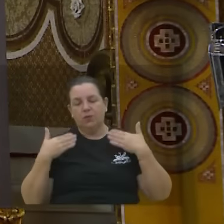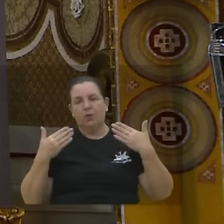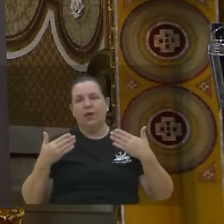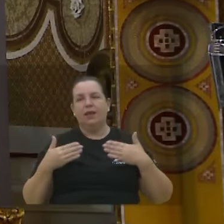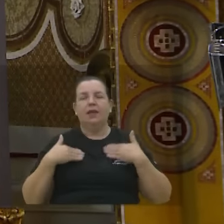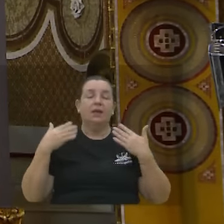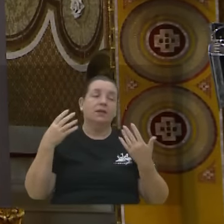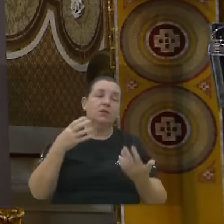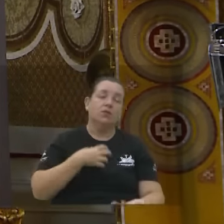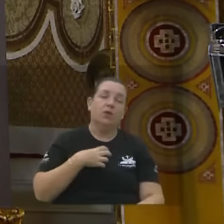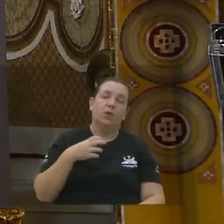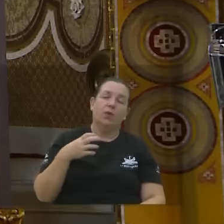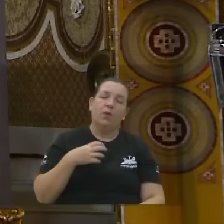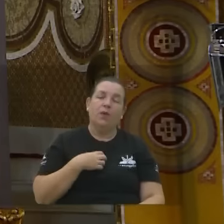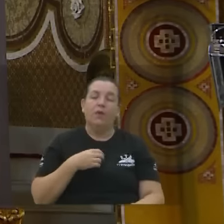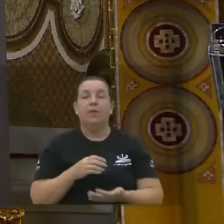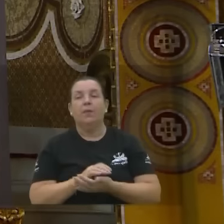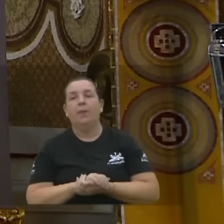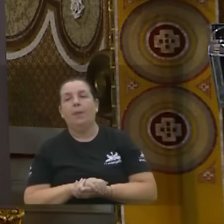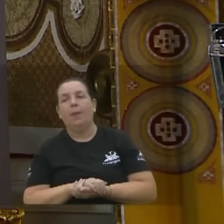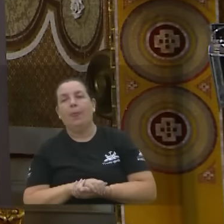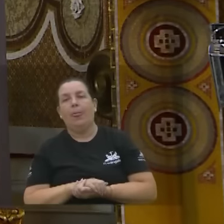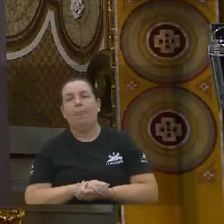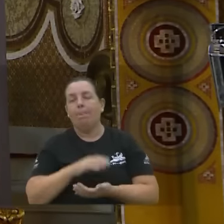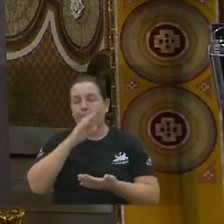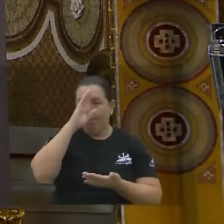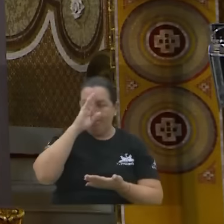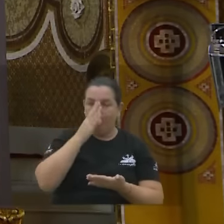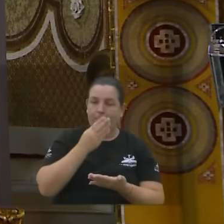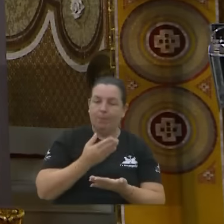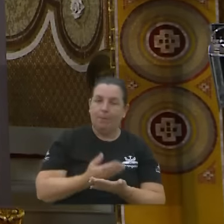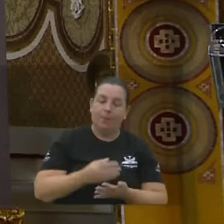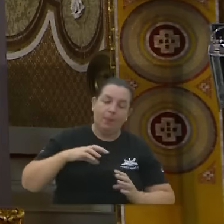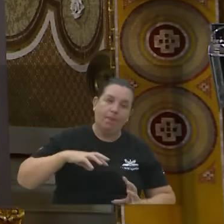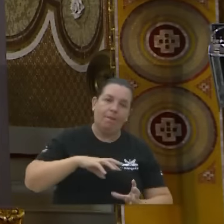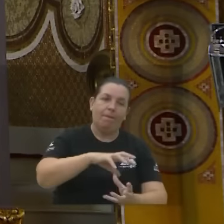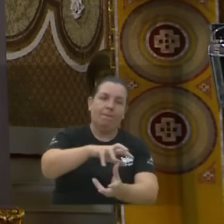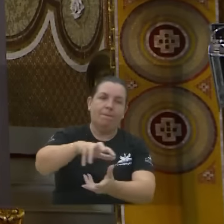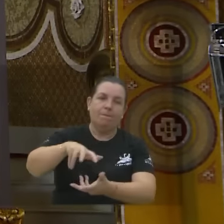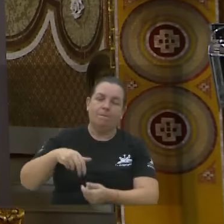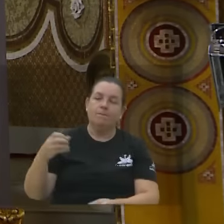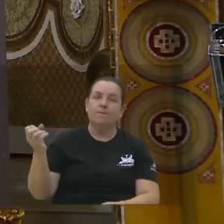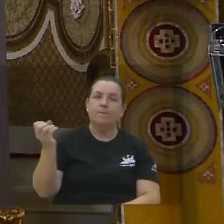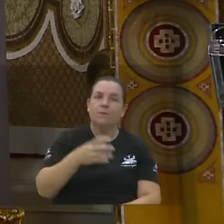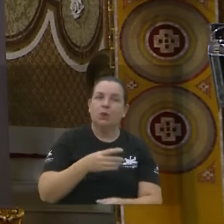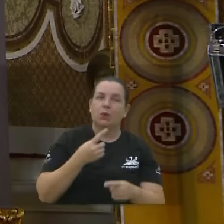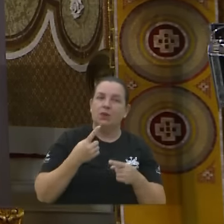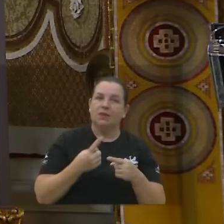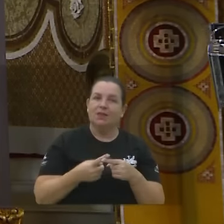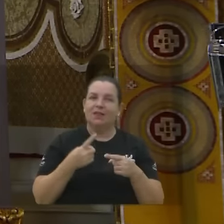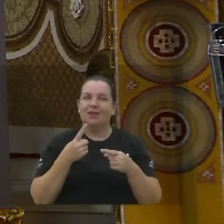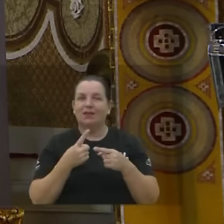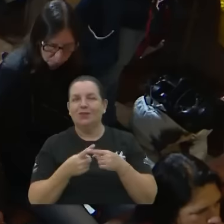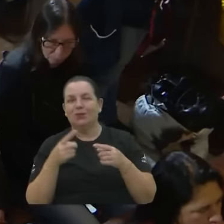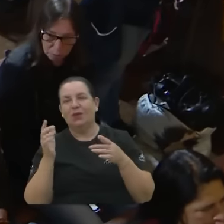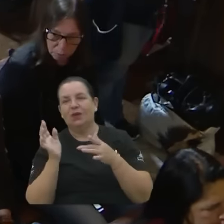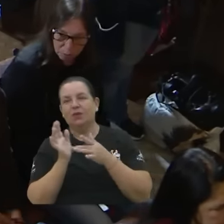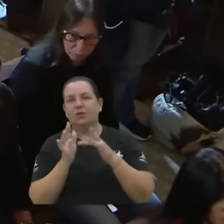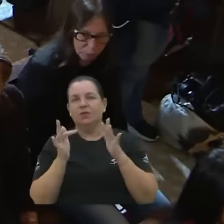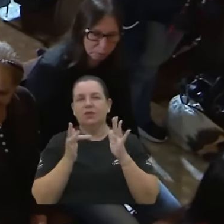isso alegre sou. Eu creio no mundo novo, pois